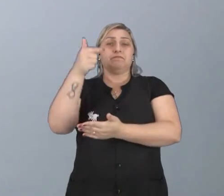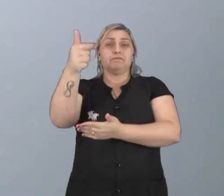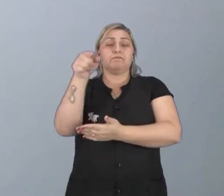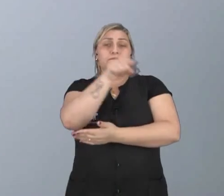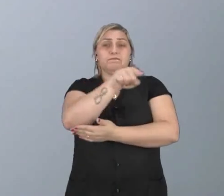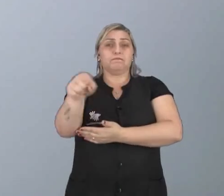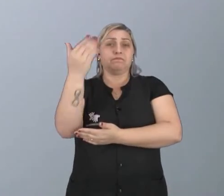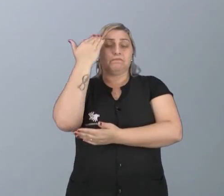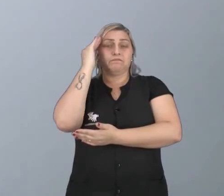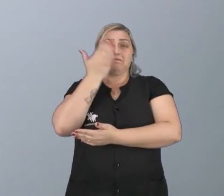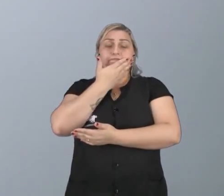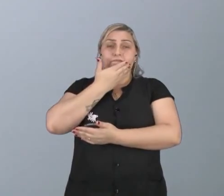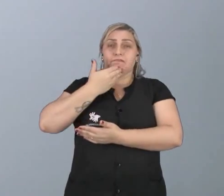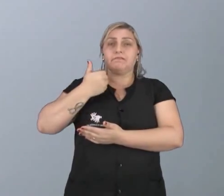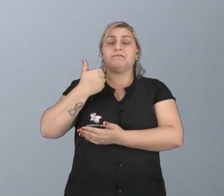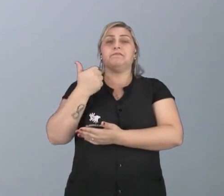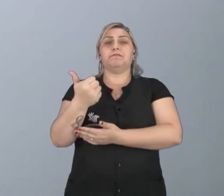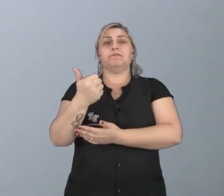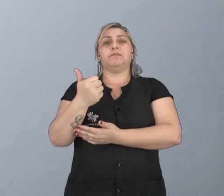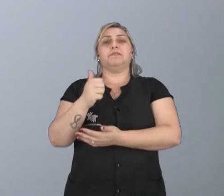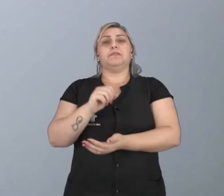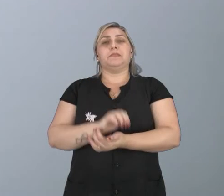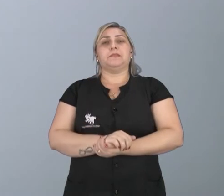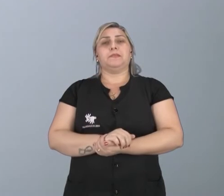que vocês compreendam melhor